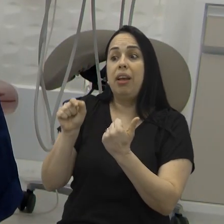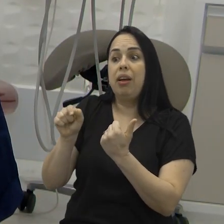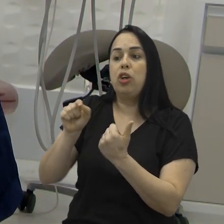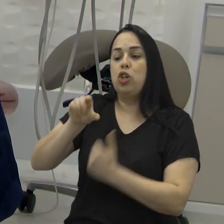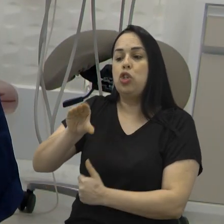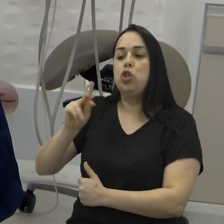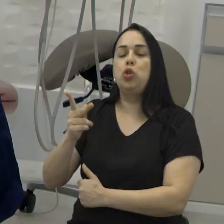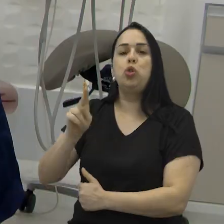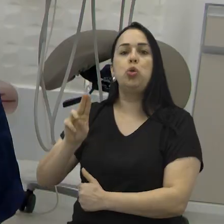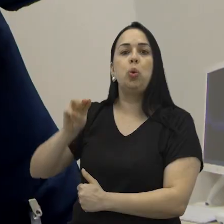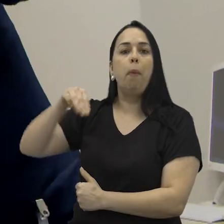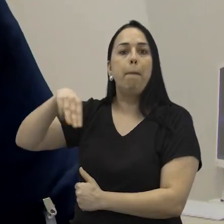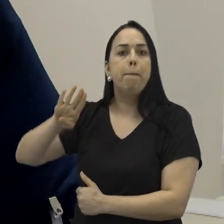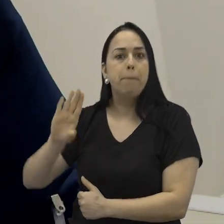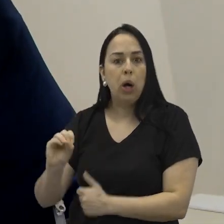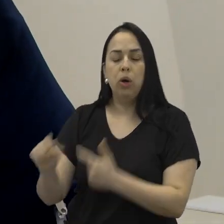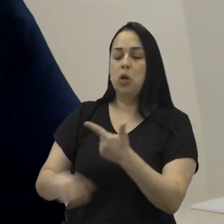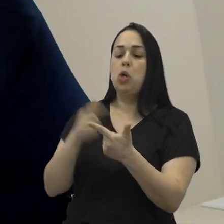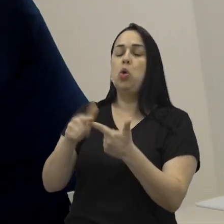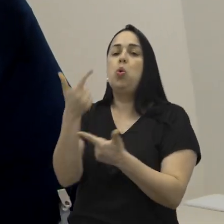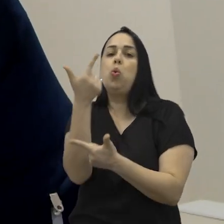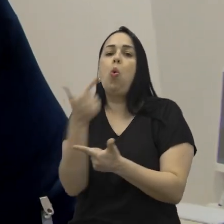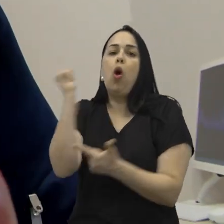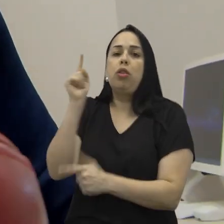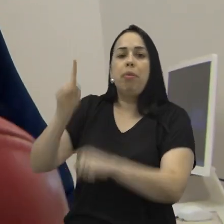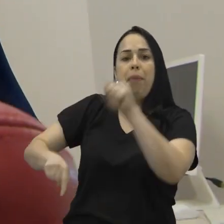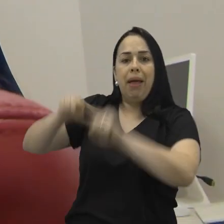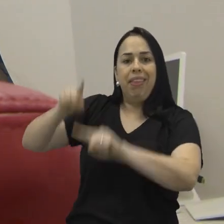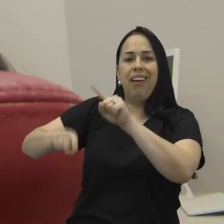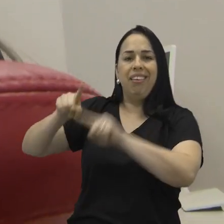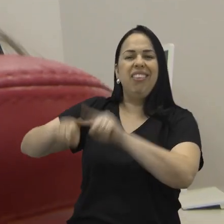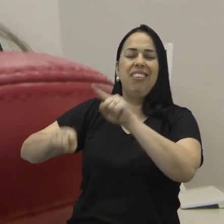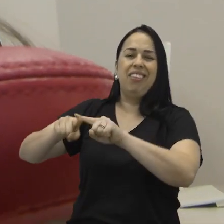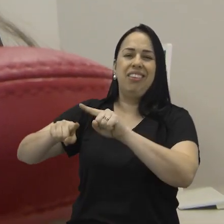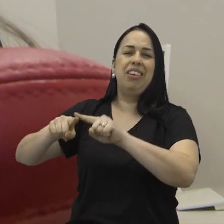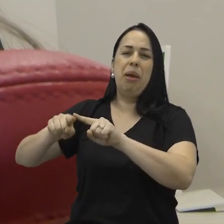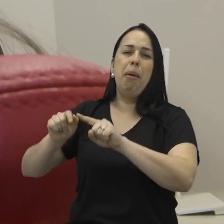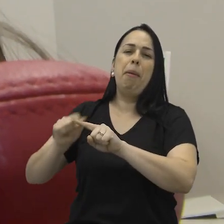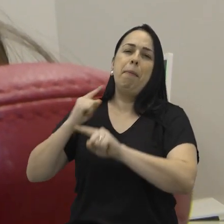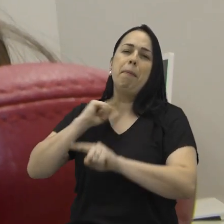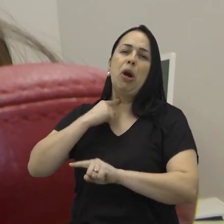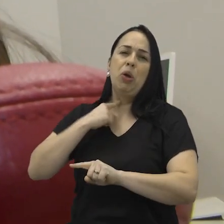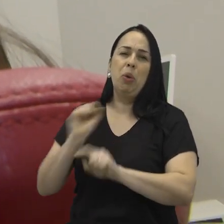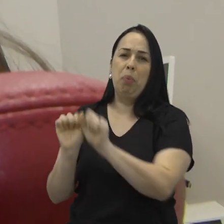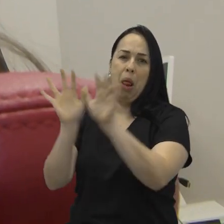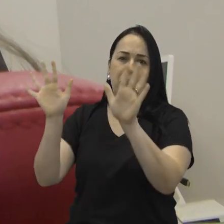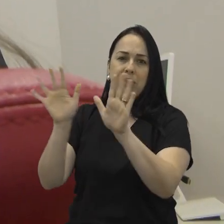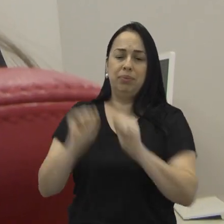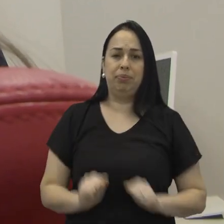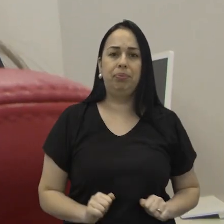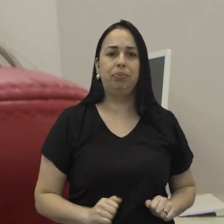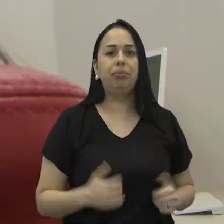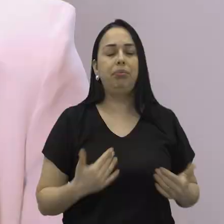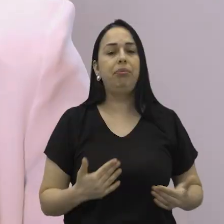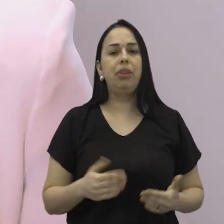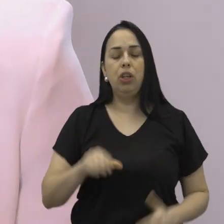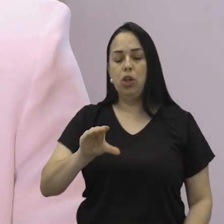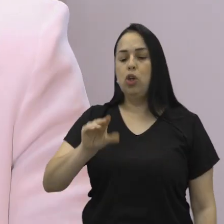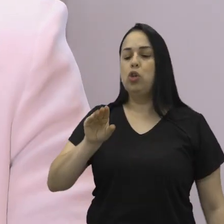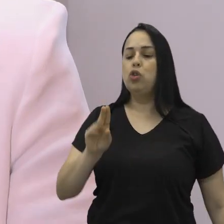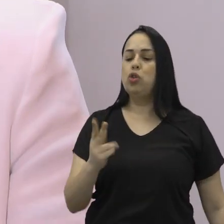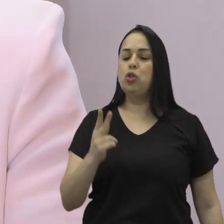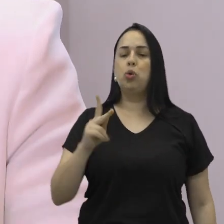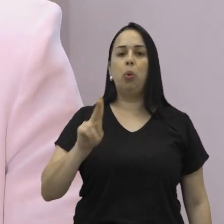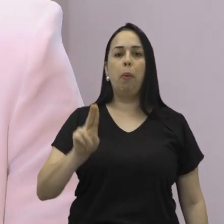películas de chumbo e outros materiais poluentes presentes no processo da radiografia convencional o que que é o